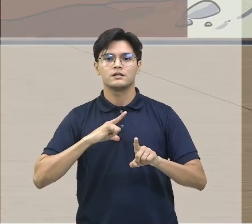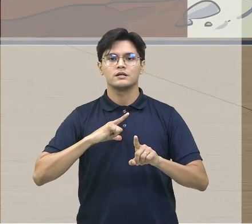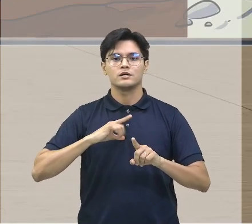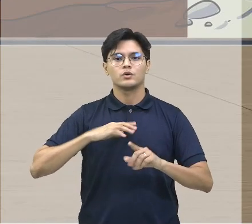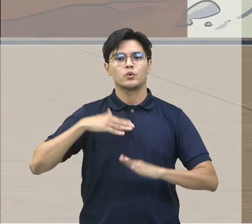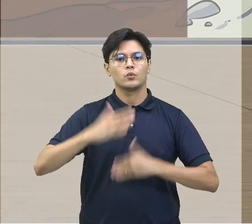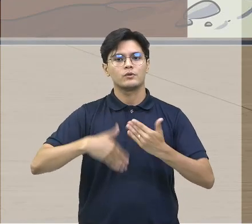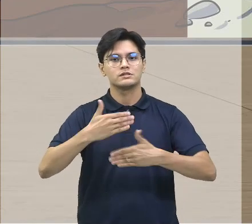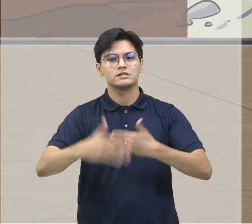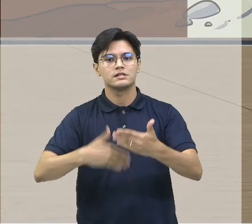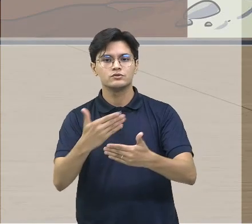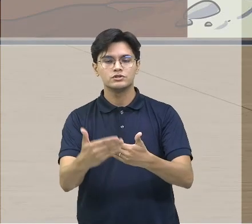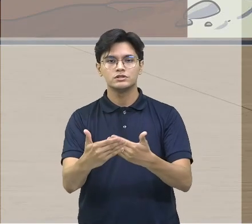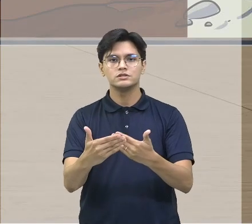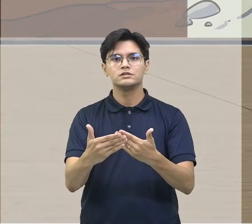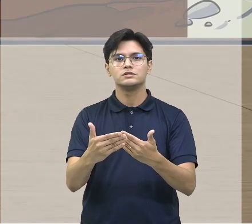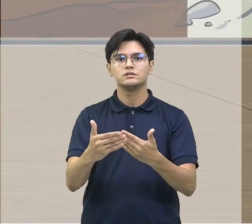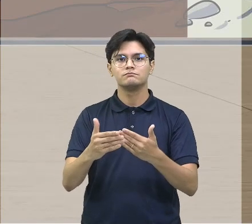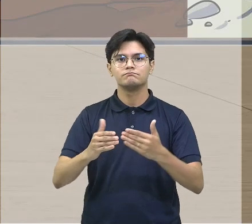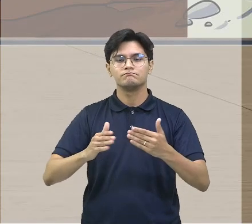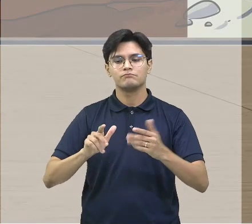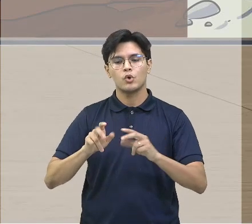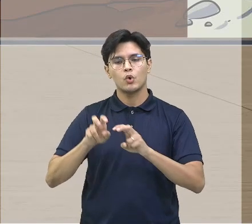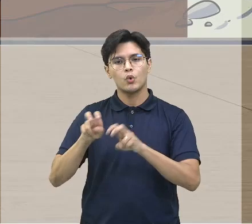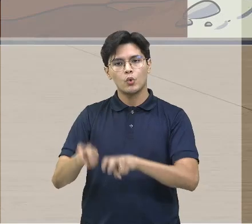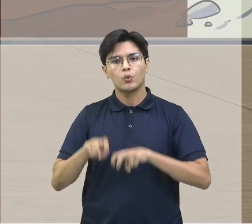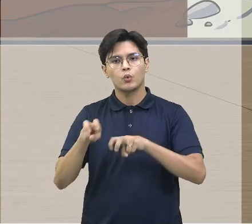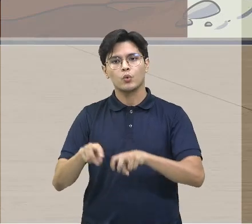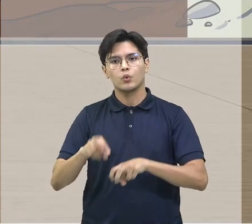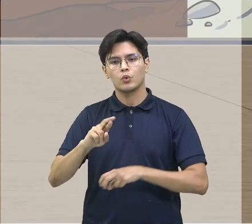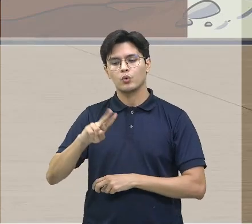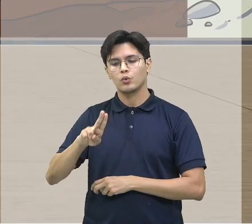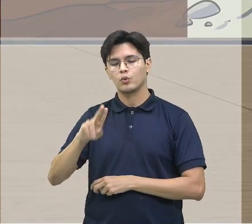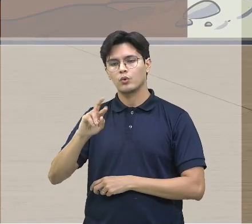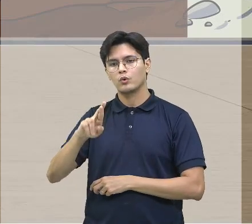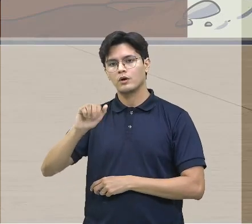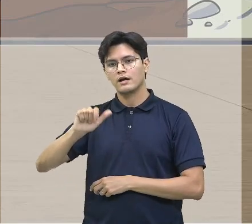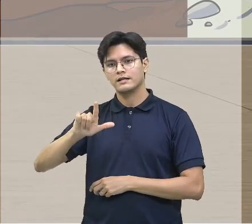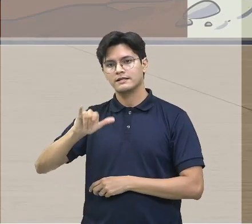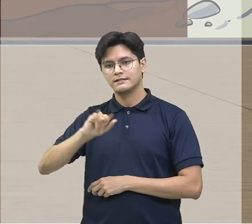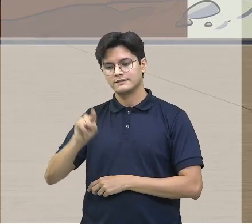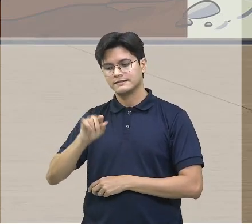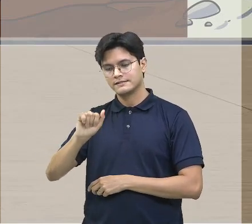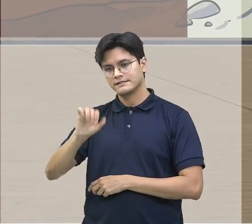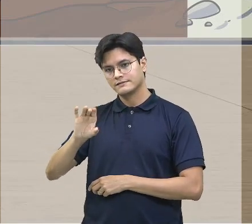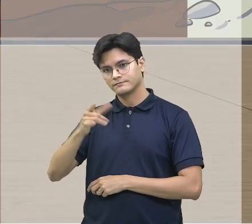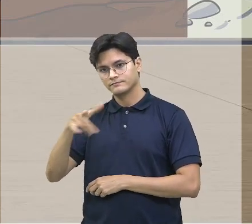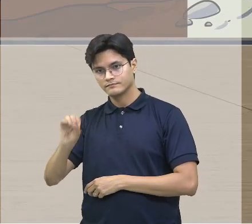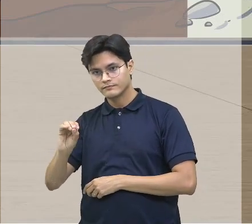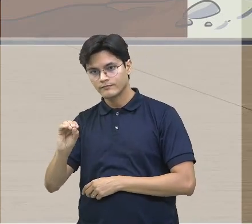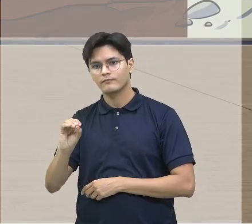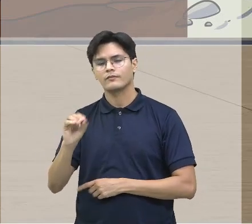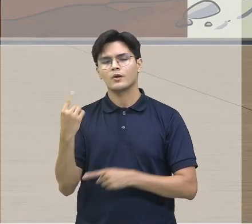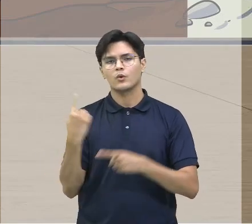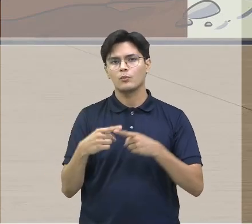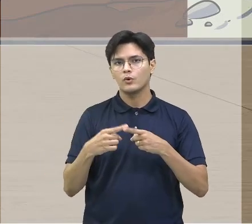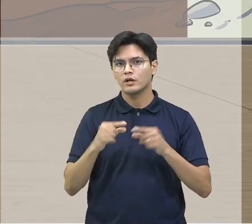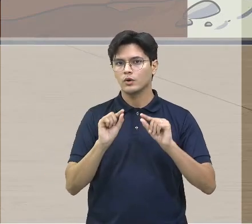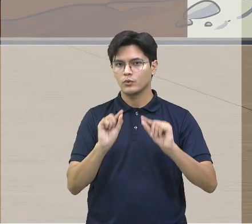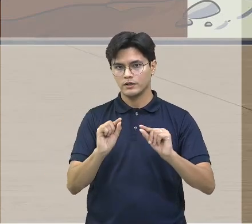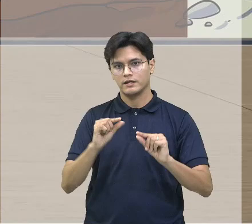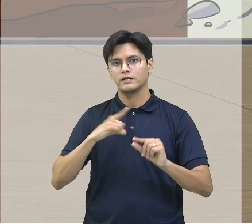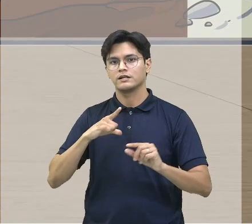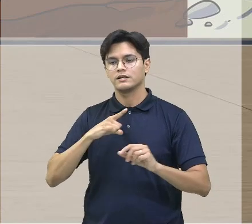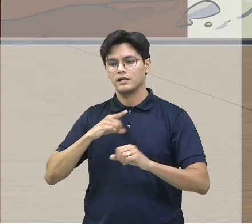da sociedade. Por quê? Com as chamadas invasões bárbaras, a queda na questão